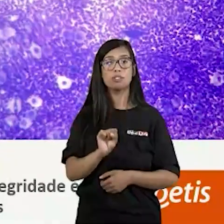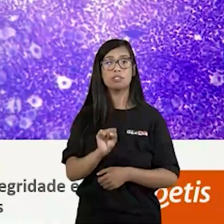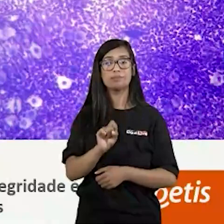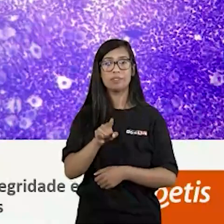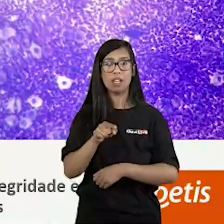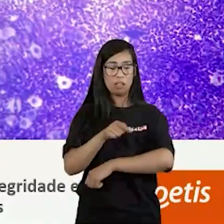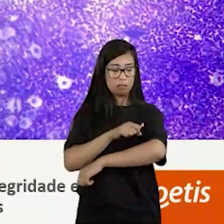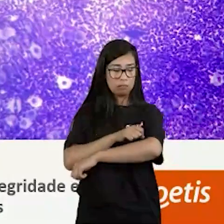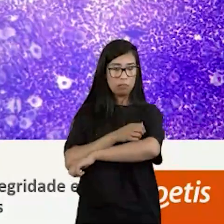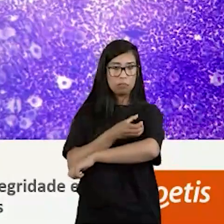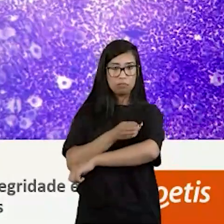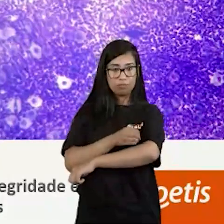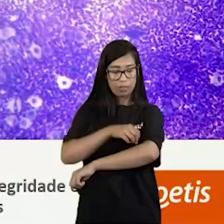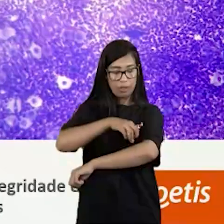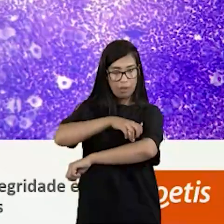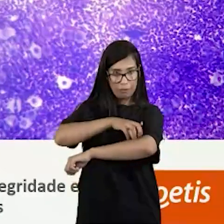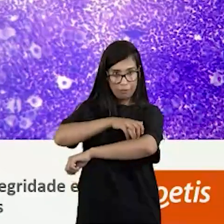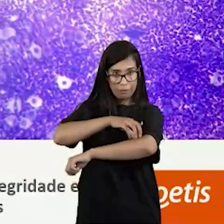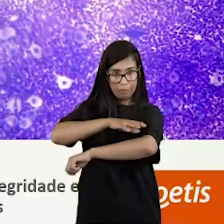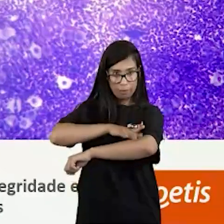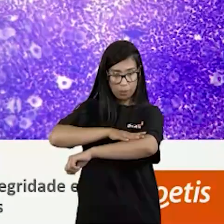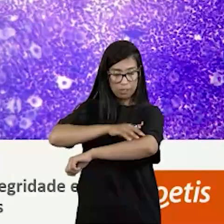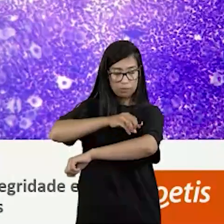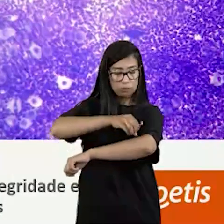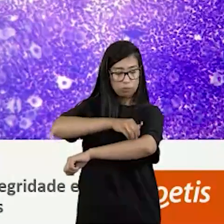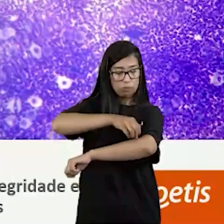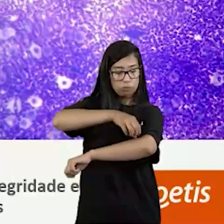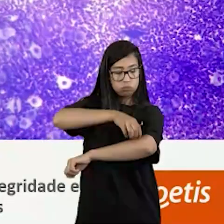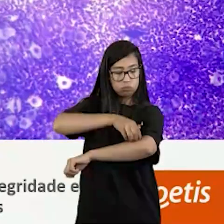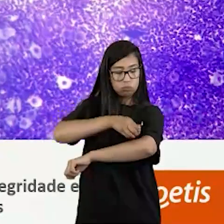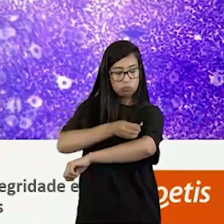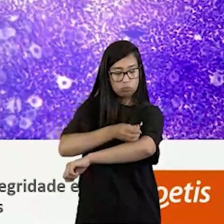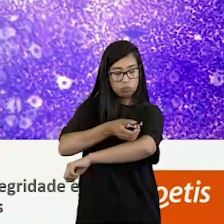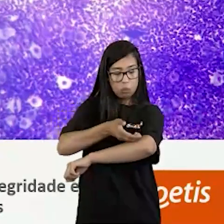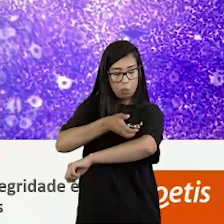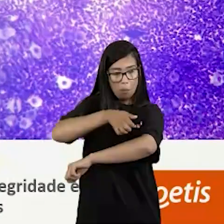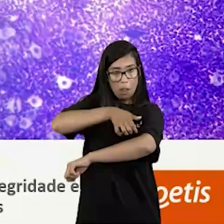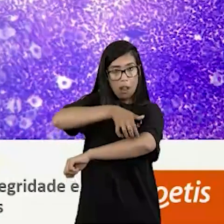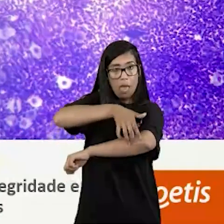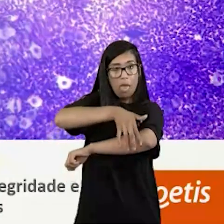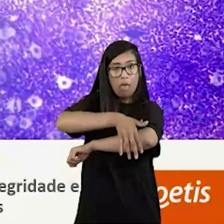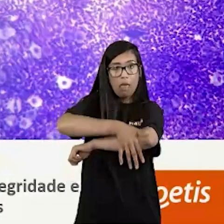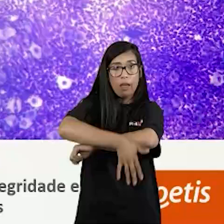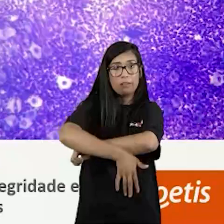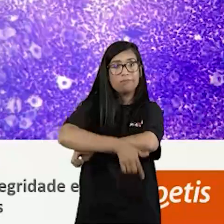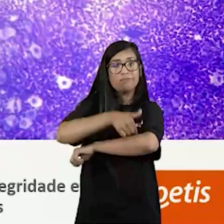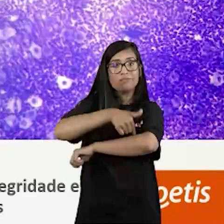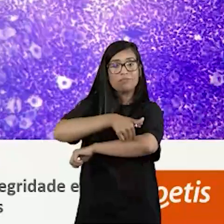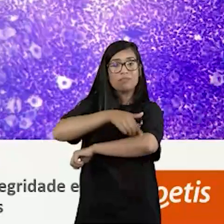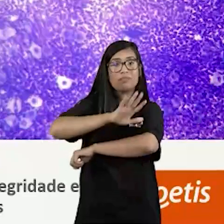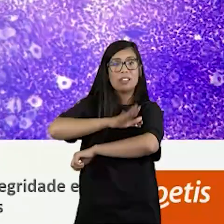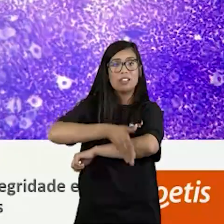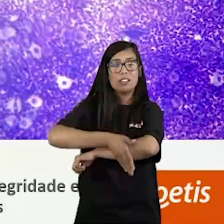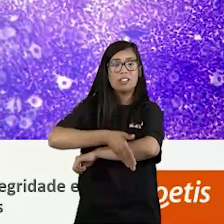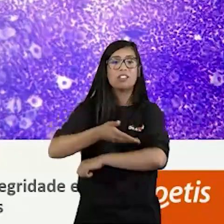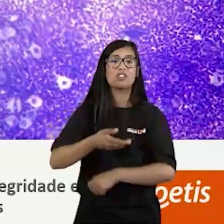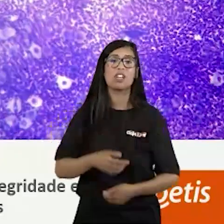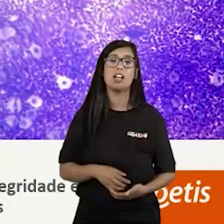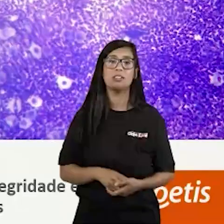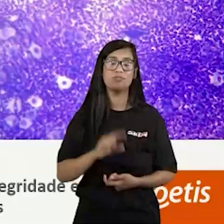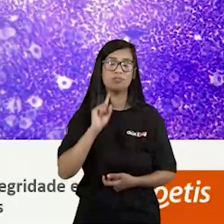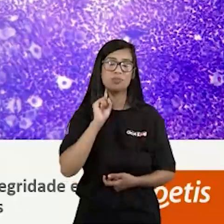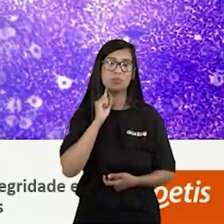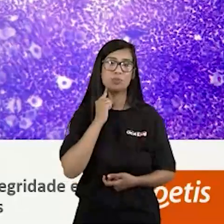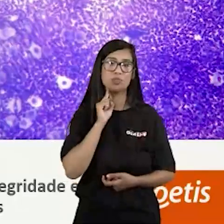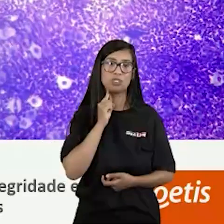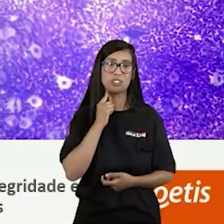é o que a gente mais observa. Então, o ideal é analisar a célula, a